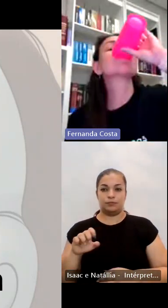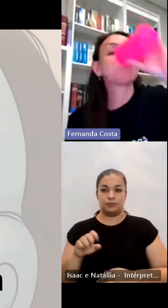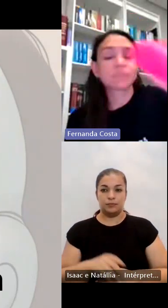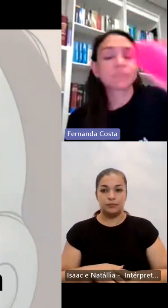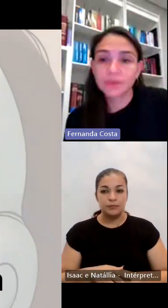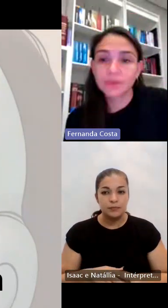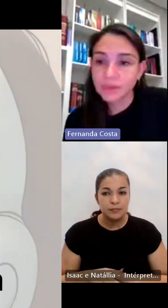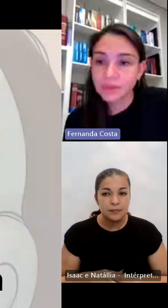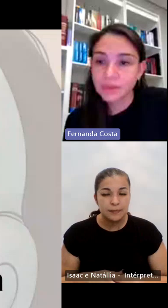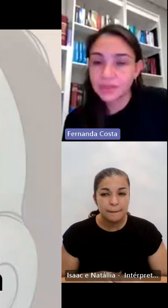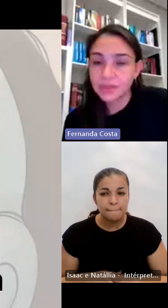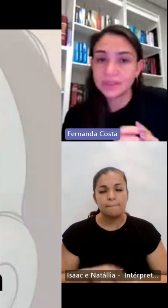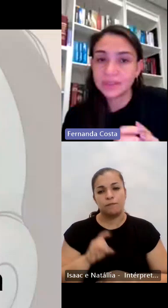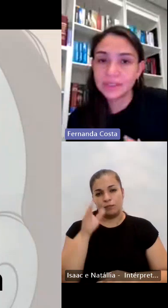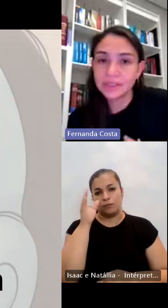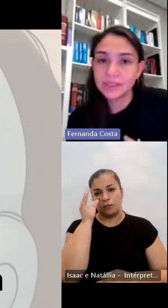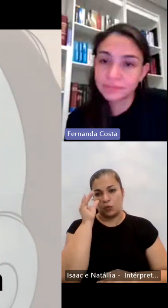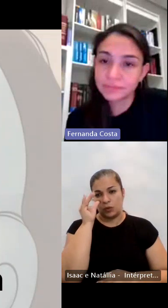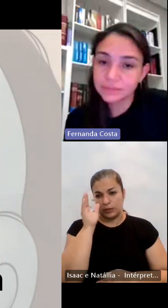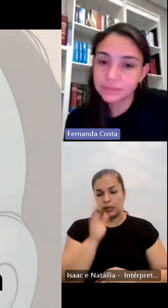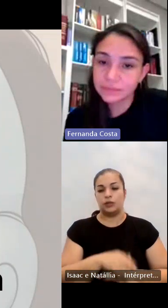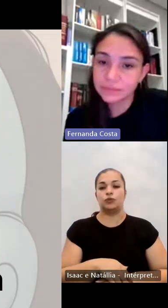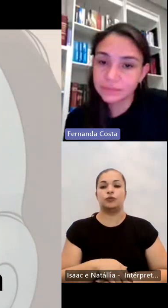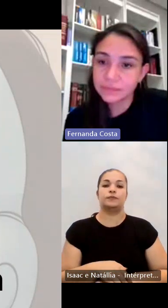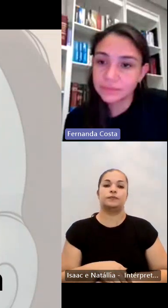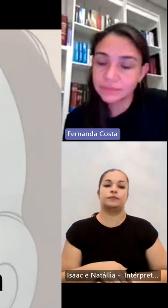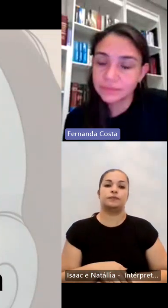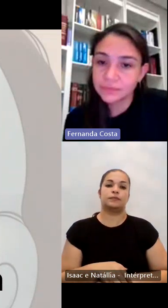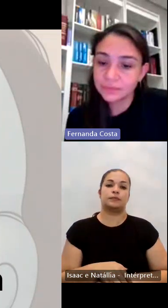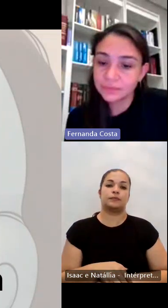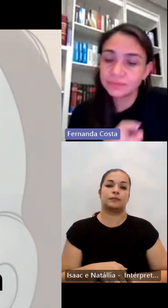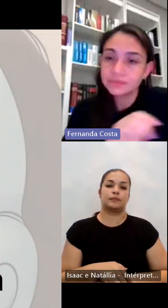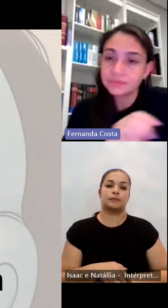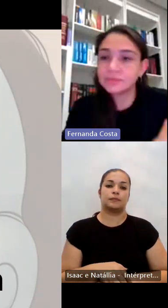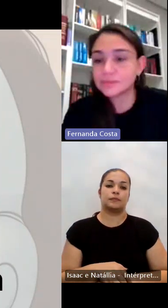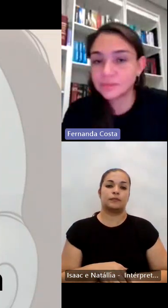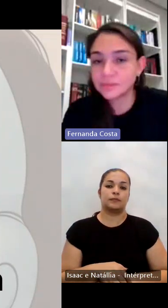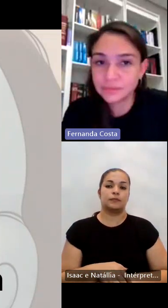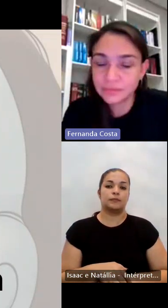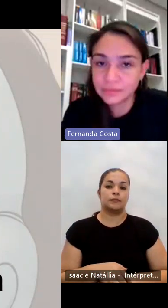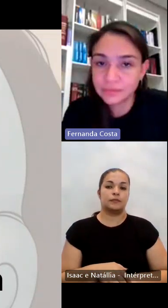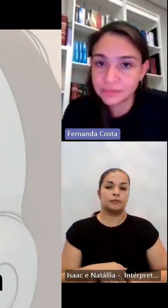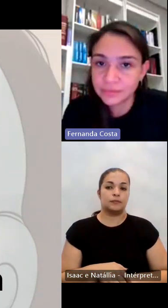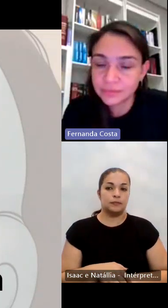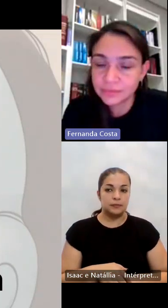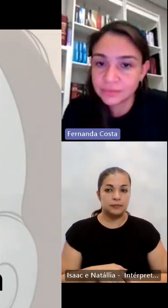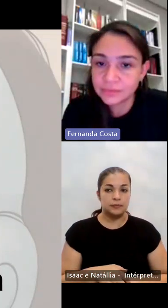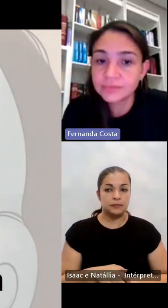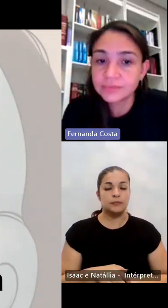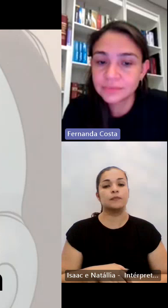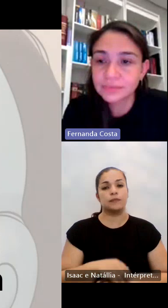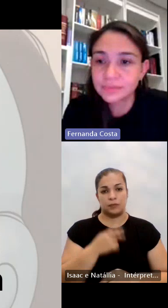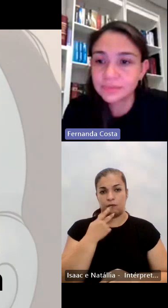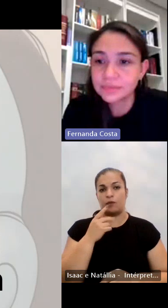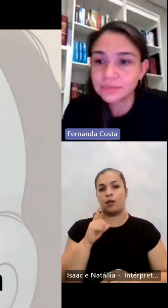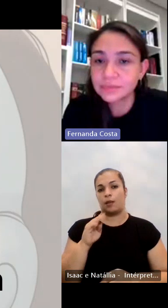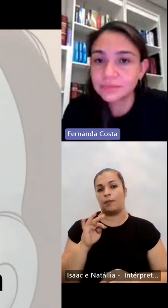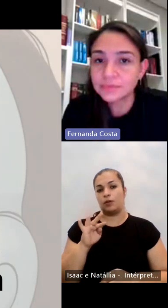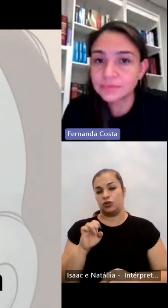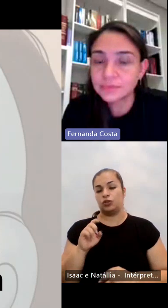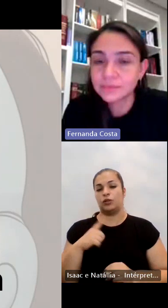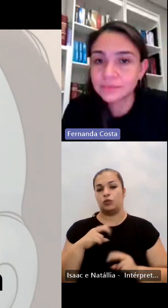Professora, só uma curiosidade mesmo, porque a labirintite, né, tem a questão do equilíbrio, né, na labirintite, mas também